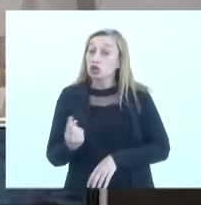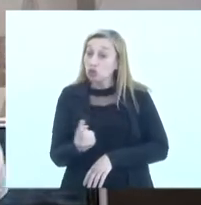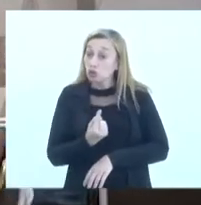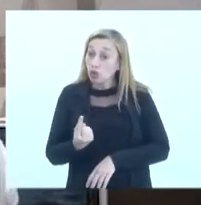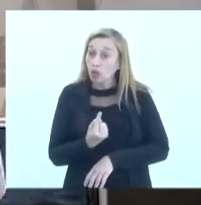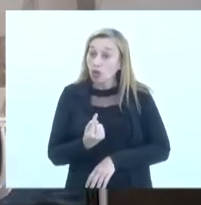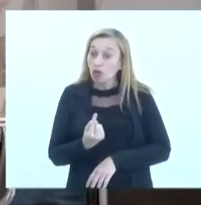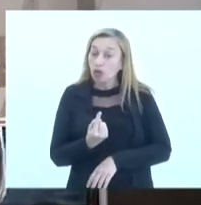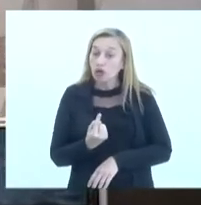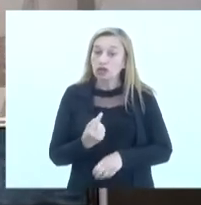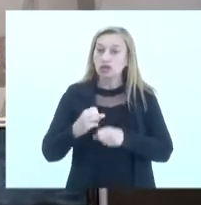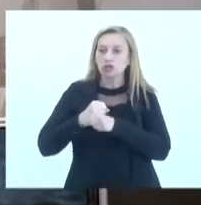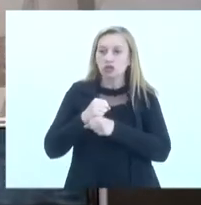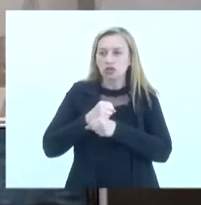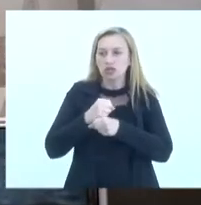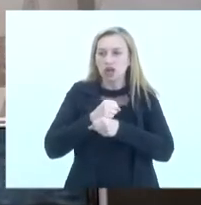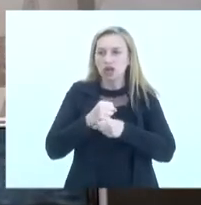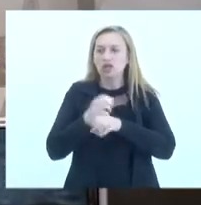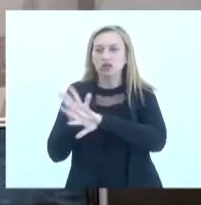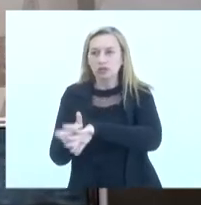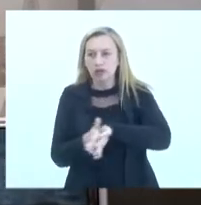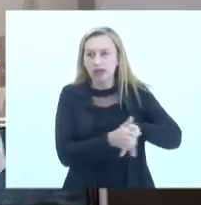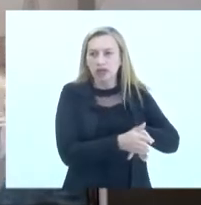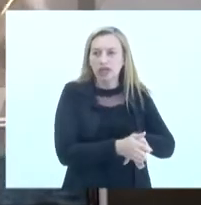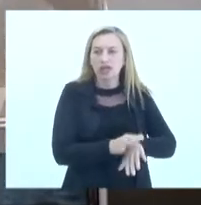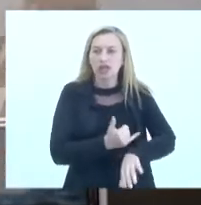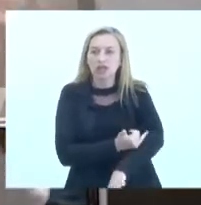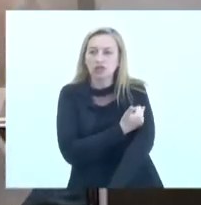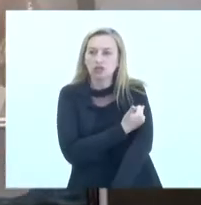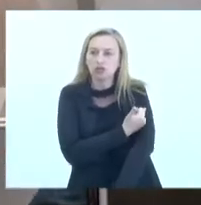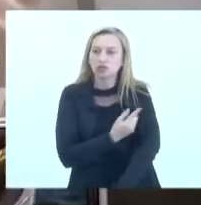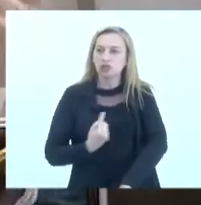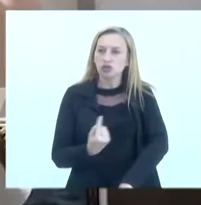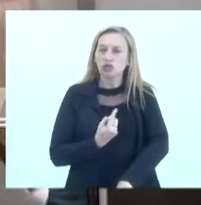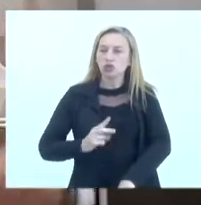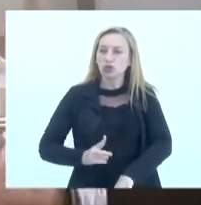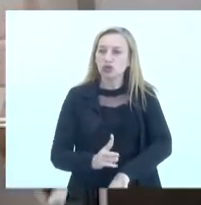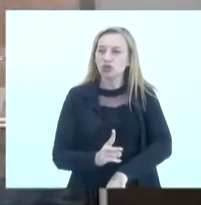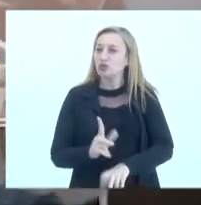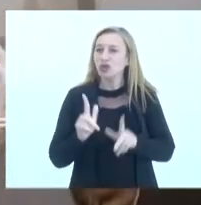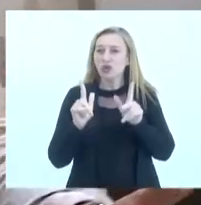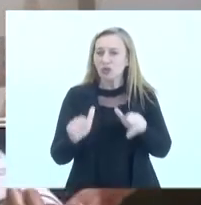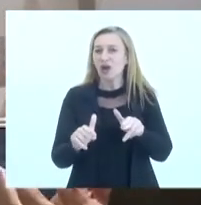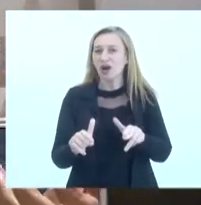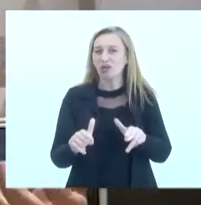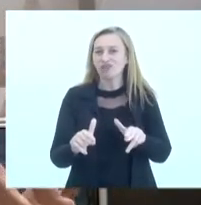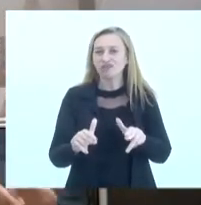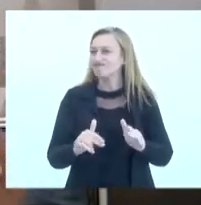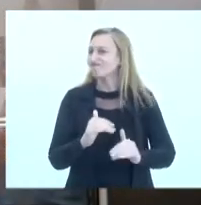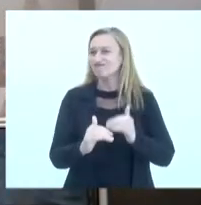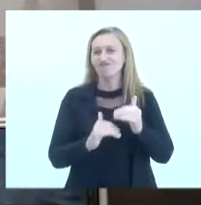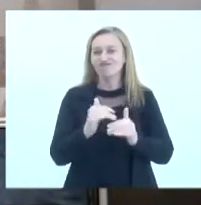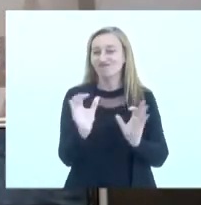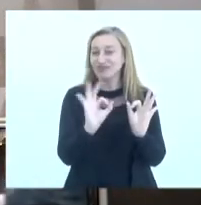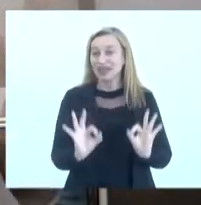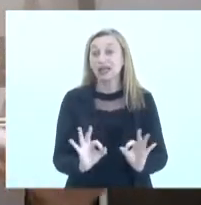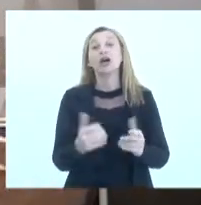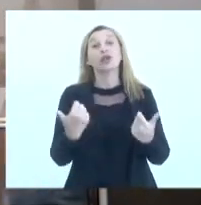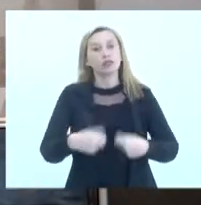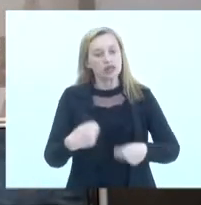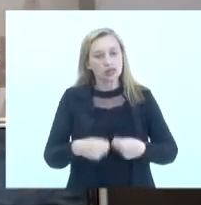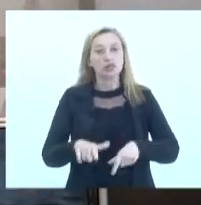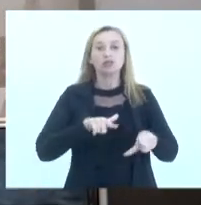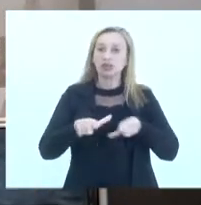vamos dizer, passaram os anos, e a infraestrutura nossa continua de 10 anos atrás, ela não evoluiu. Então, nós precisamos